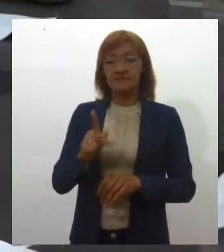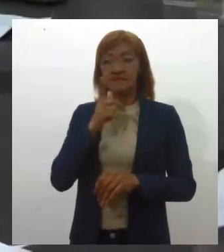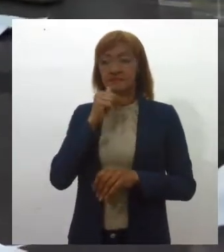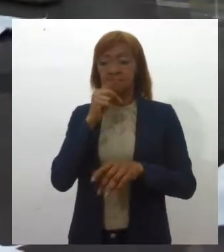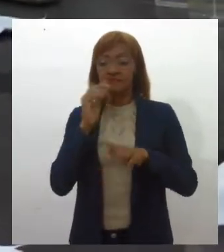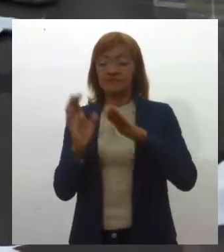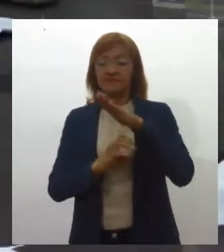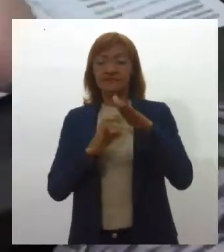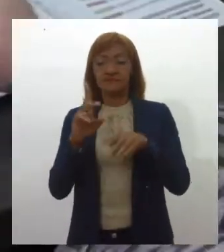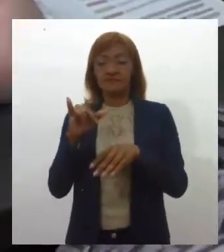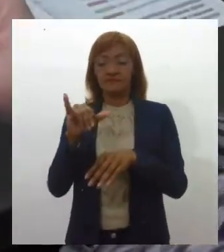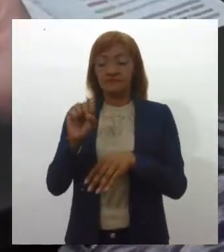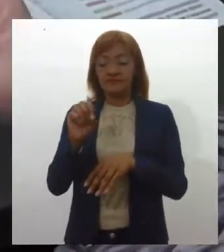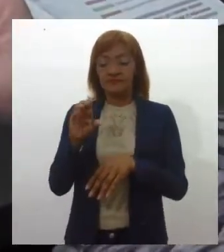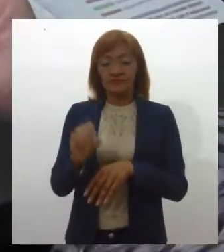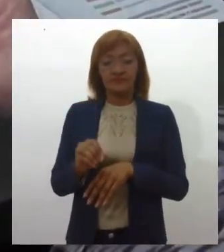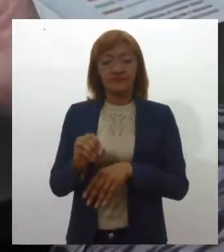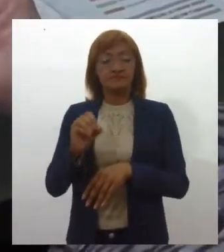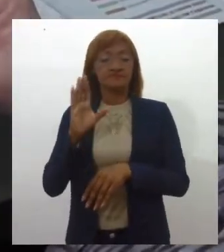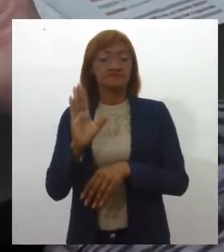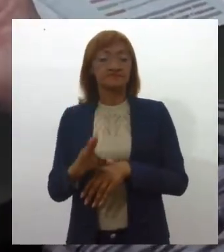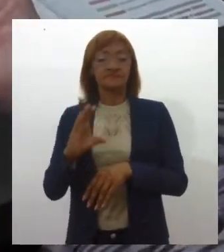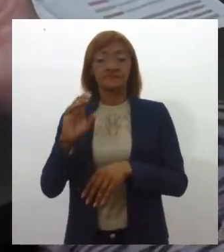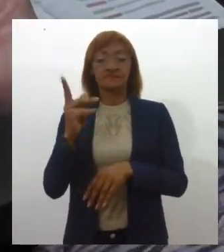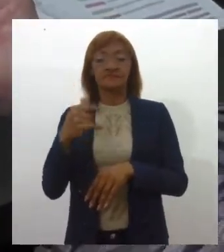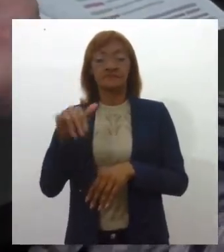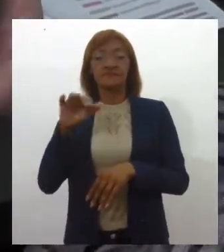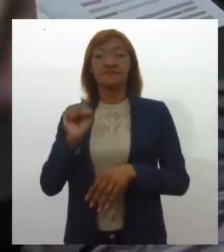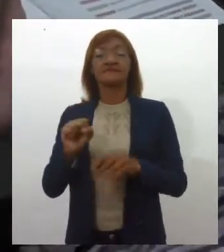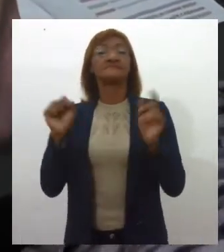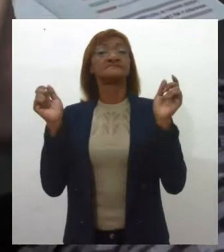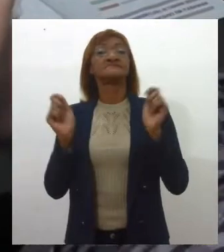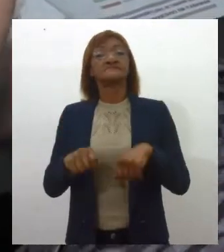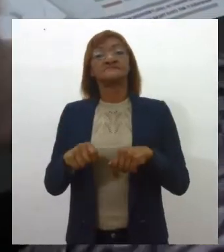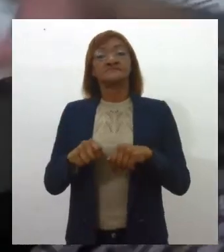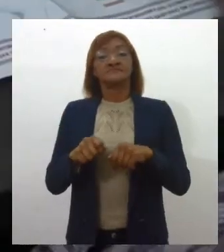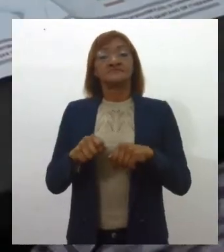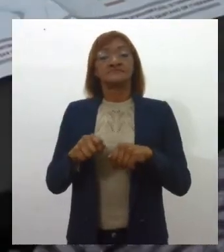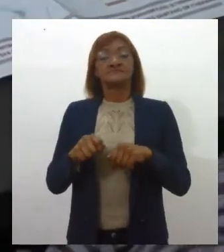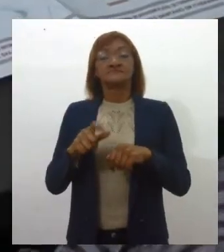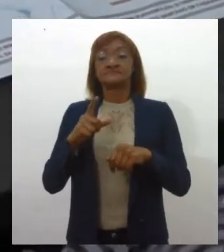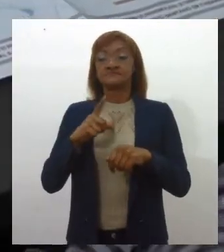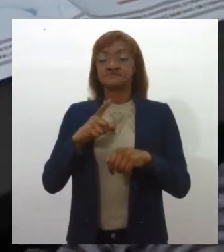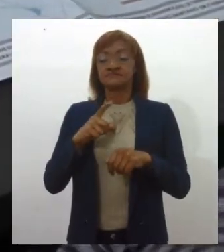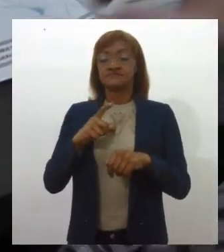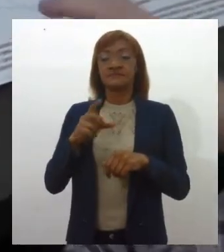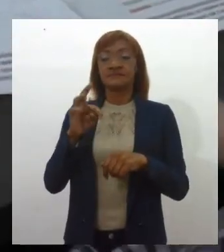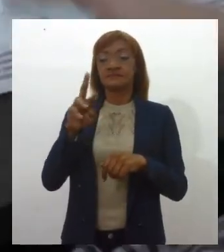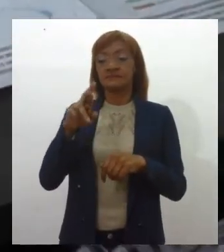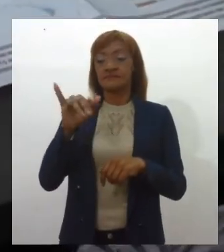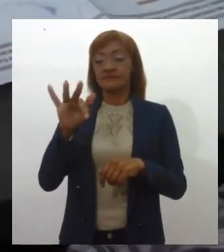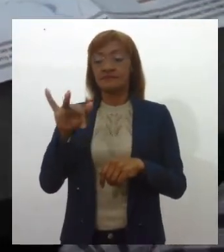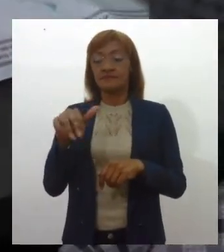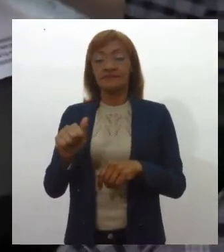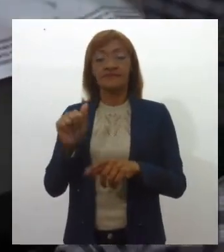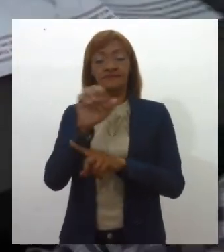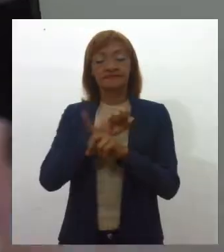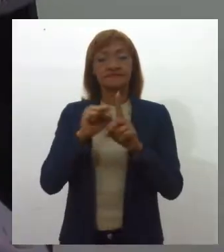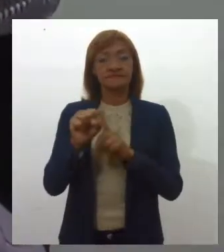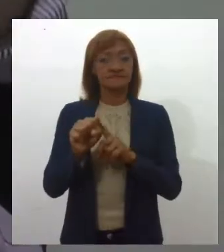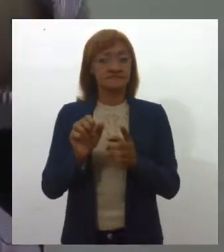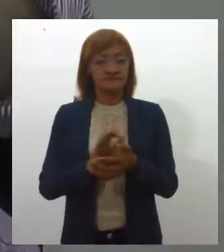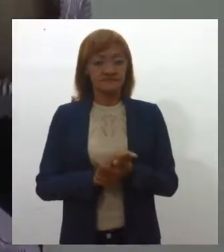Melo, estudasse a possibilidade de implantar a tarifa social. Mesmo entendendo a reclamação dos moradores de Itabaiana,